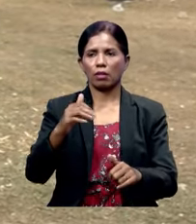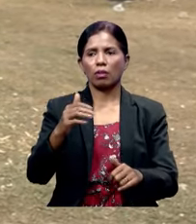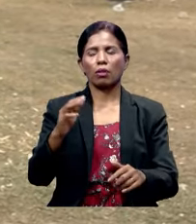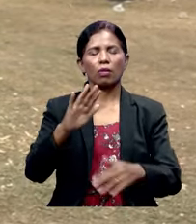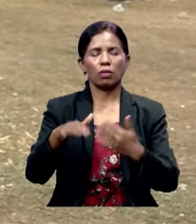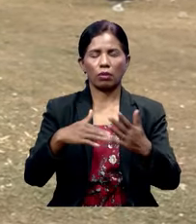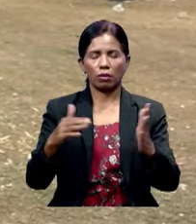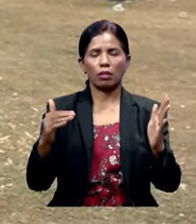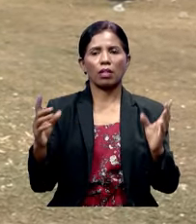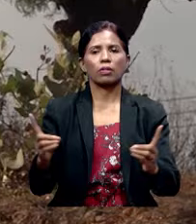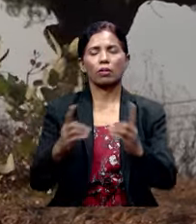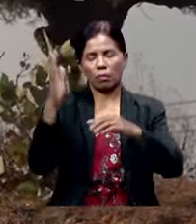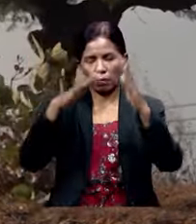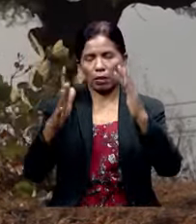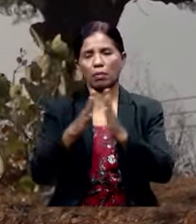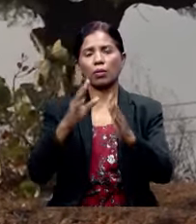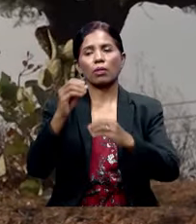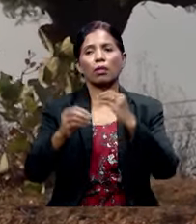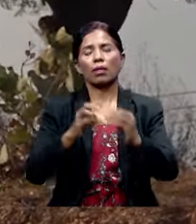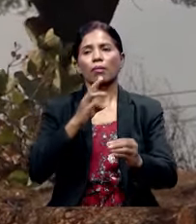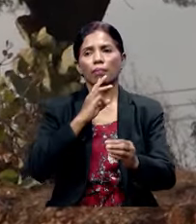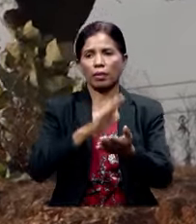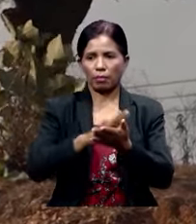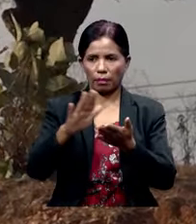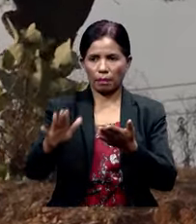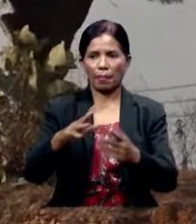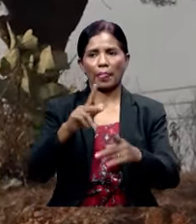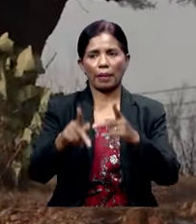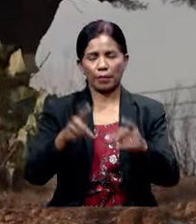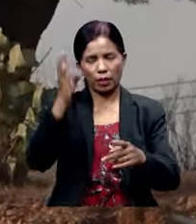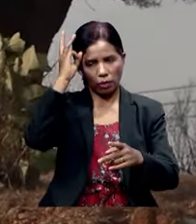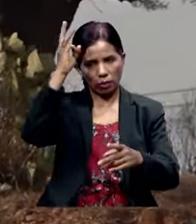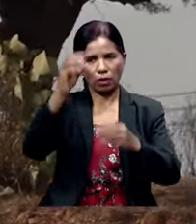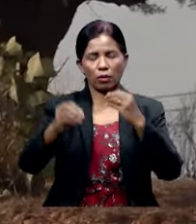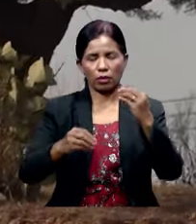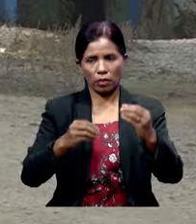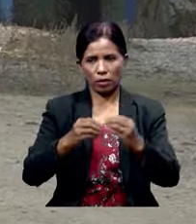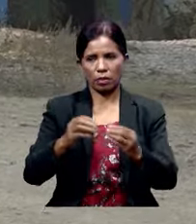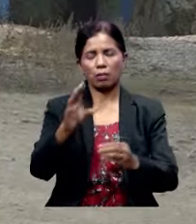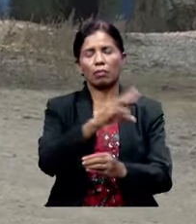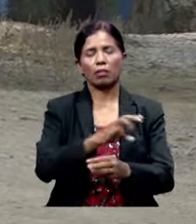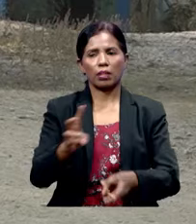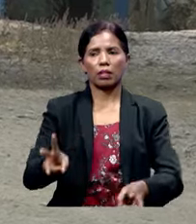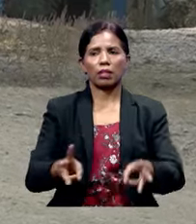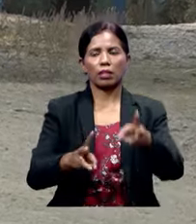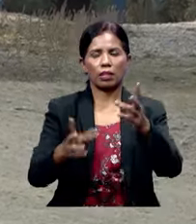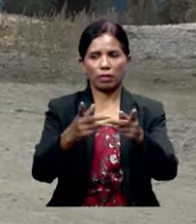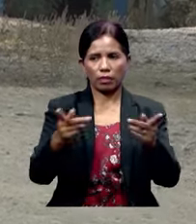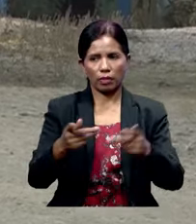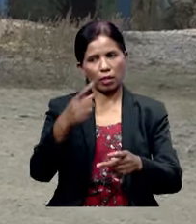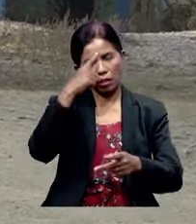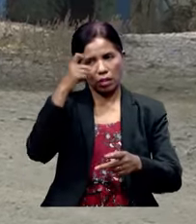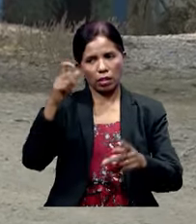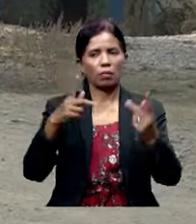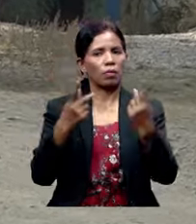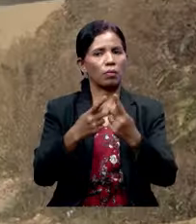ter lure sa no bemos então além de bemos comunidade mos preocupa com a ba construção na estrada e a posto refere tamba